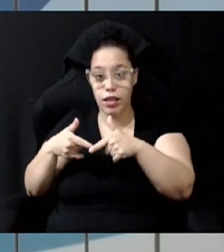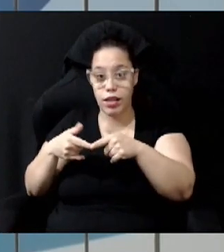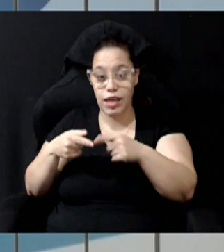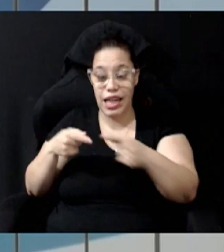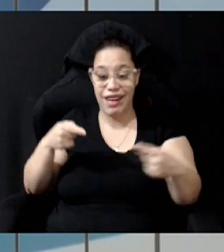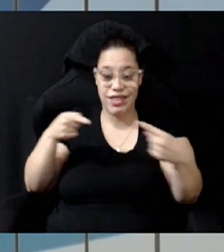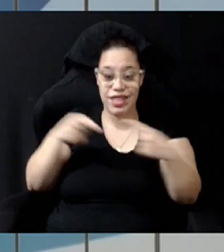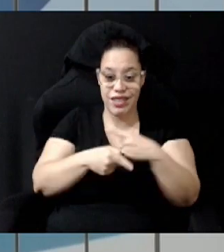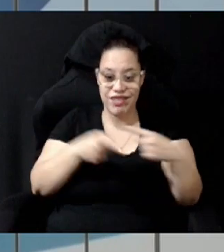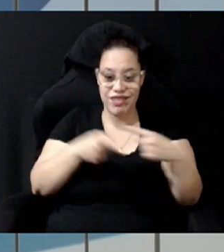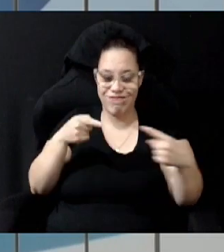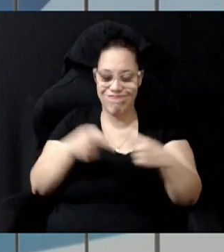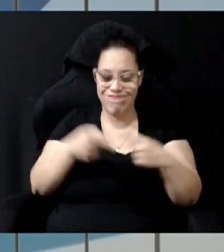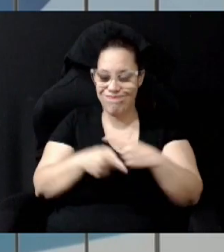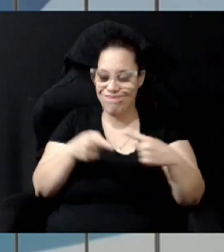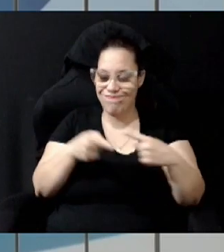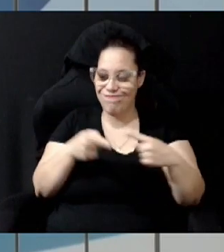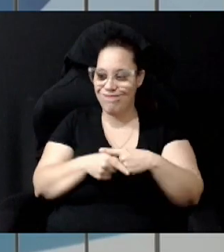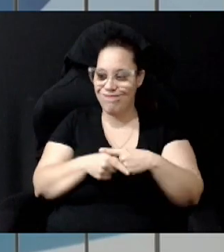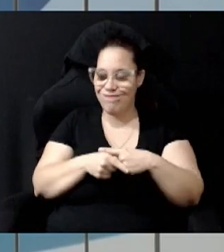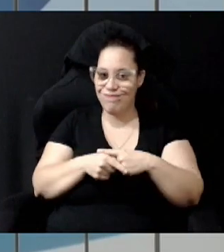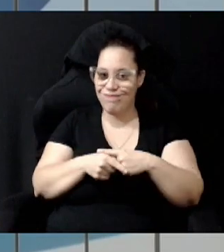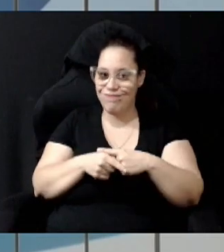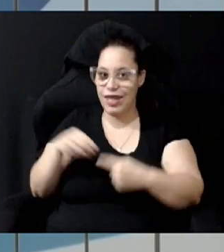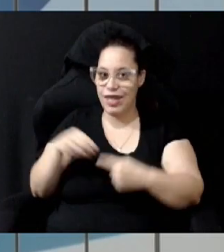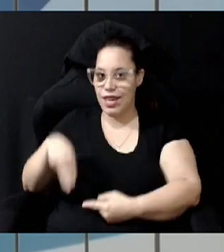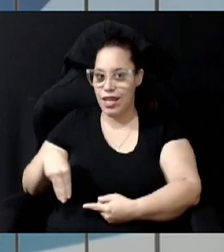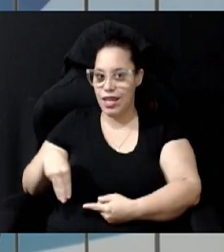tinha muita gente do MDB, do PP,